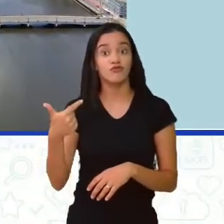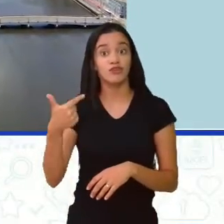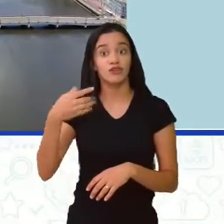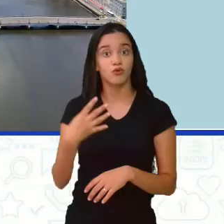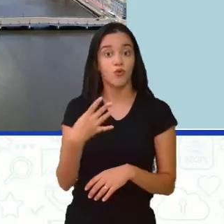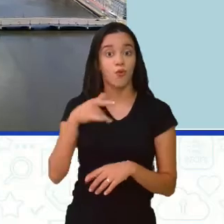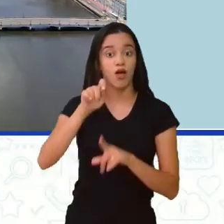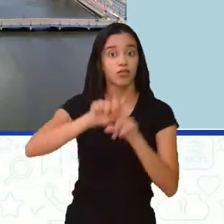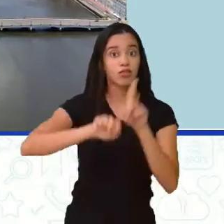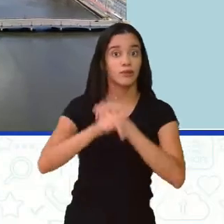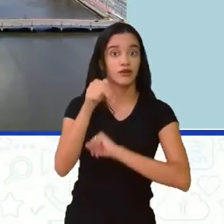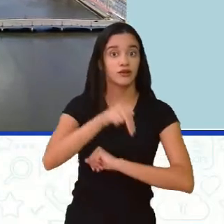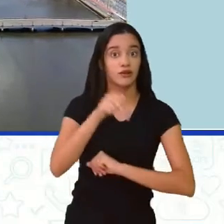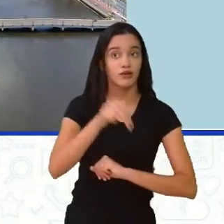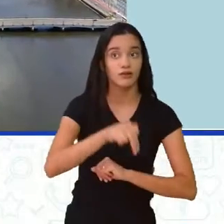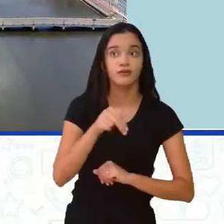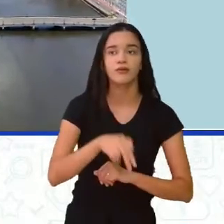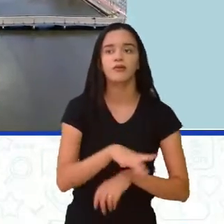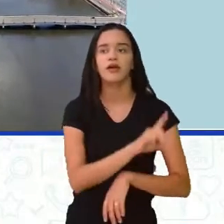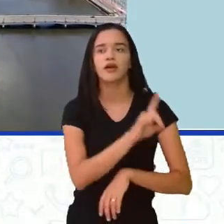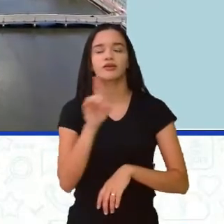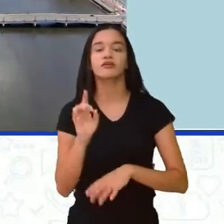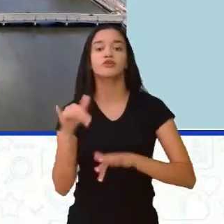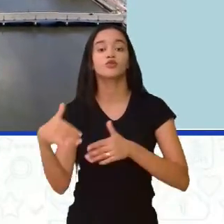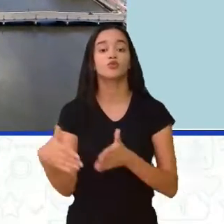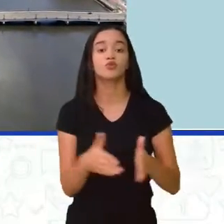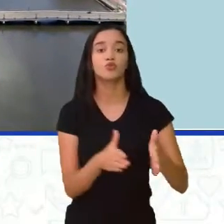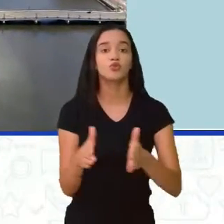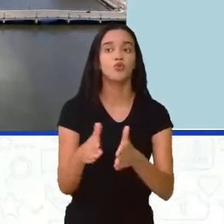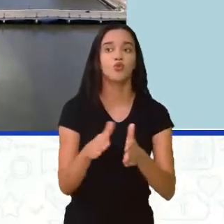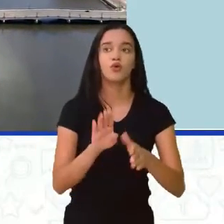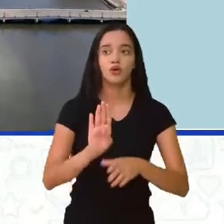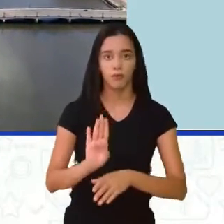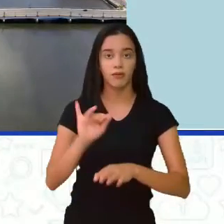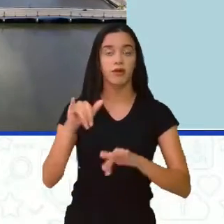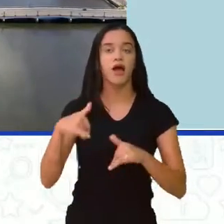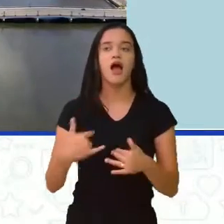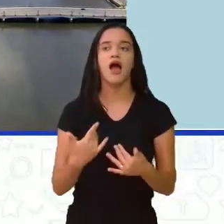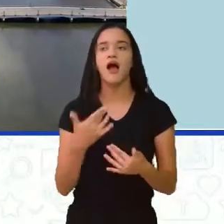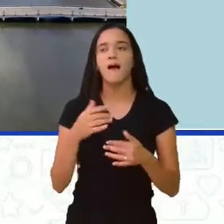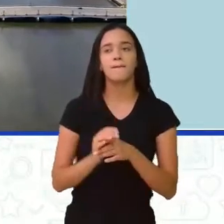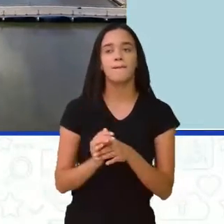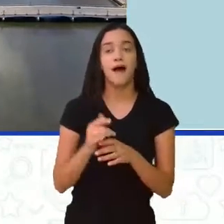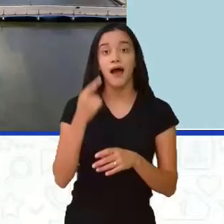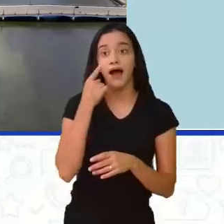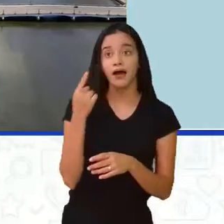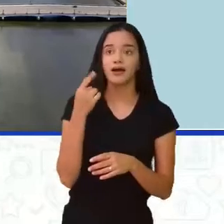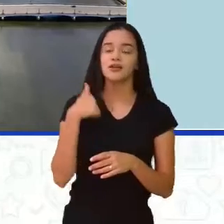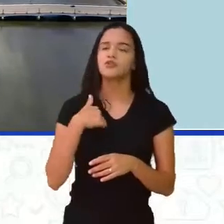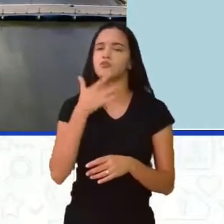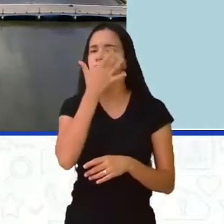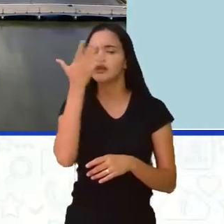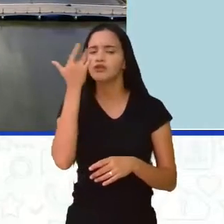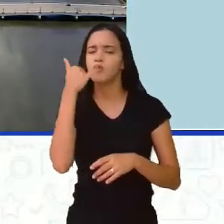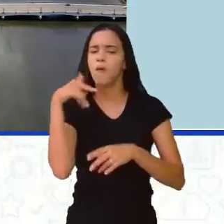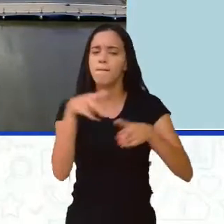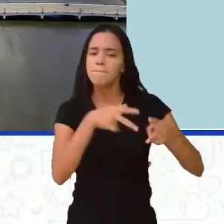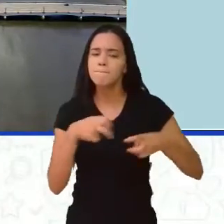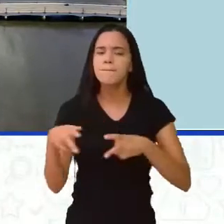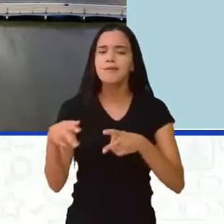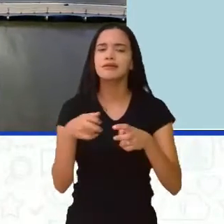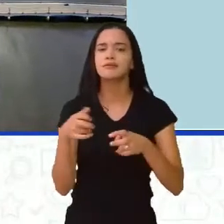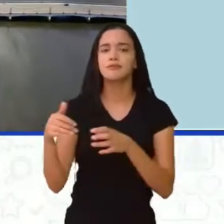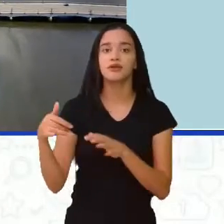Rio Capibaribe. Então, várias pessoas perceberam a necessidade, né, da gente poder dedicar um